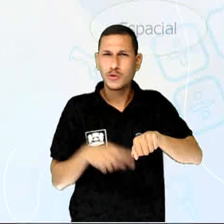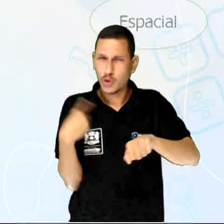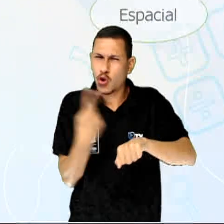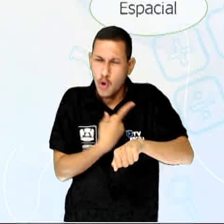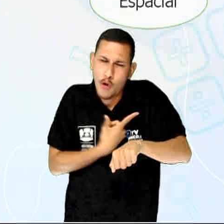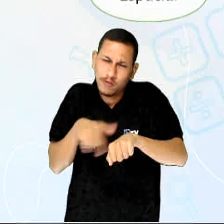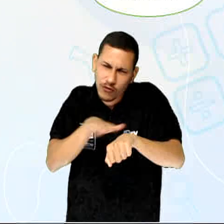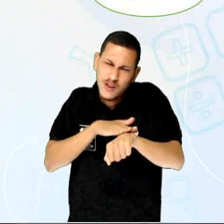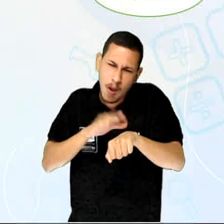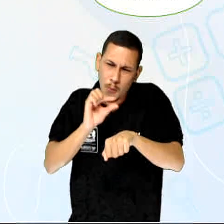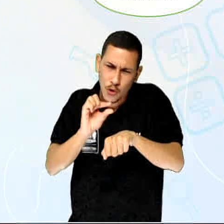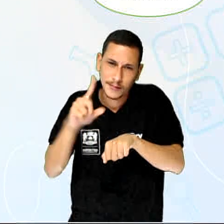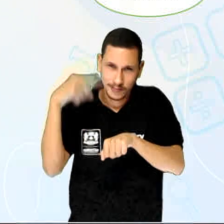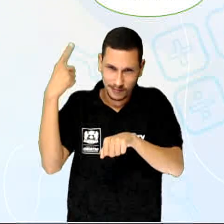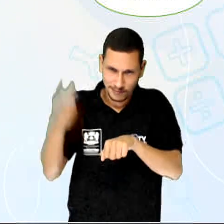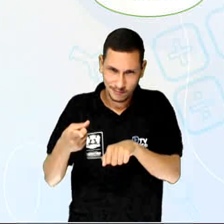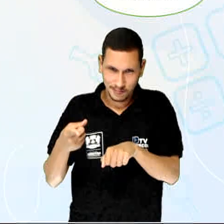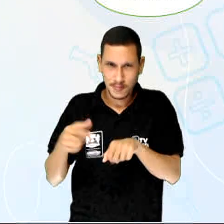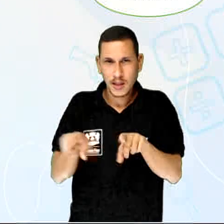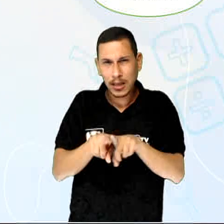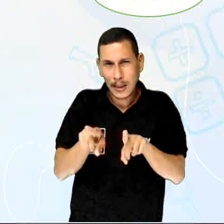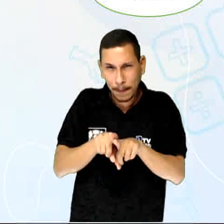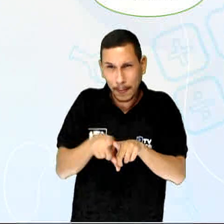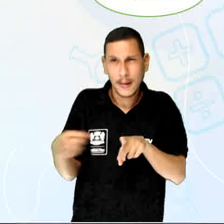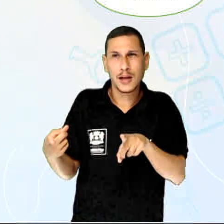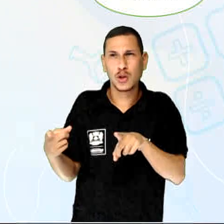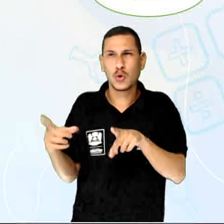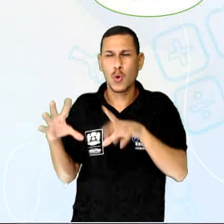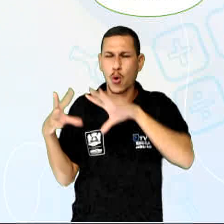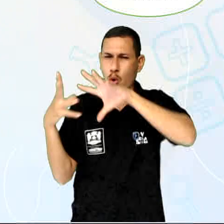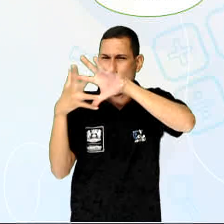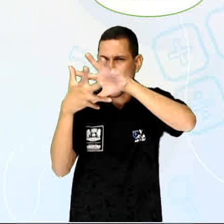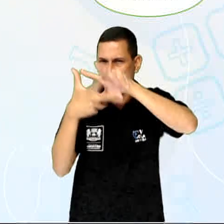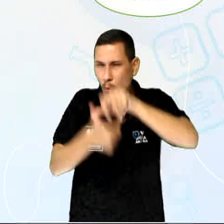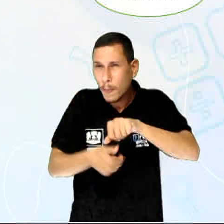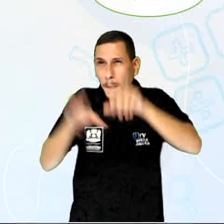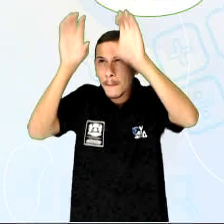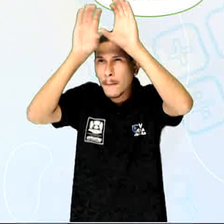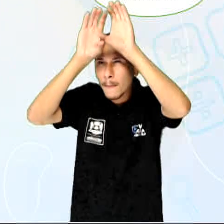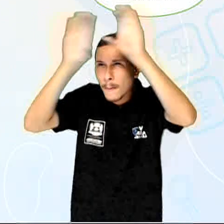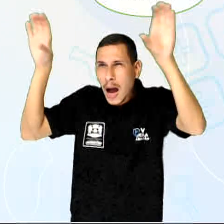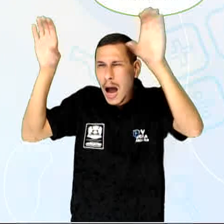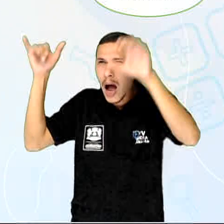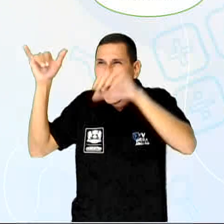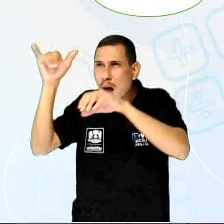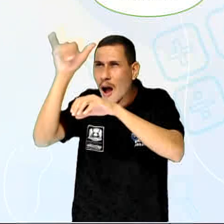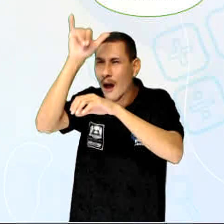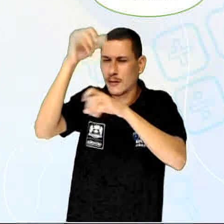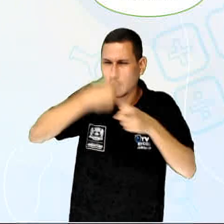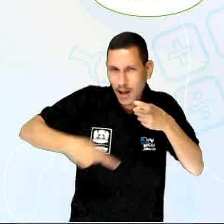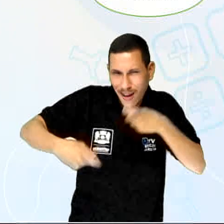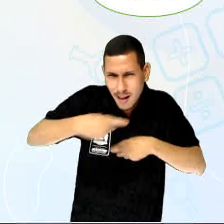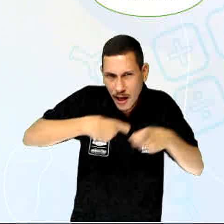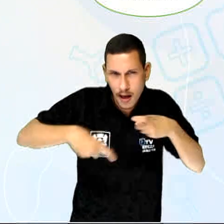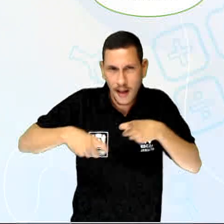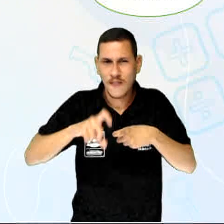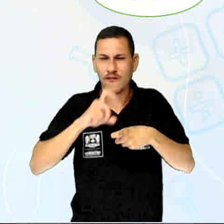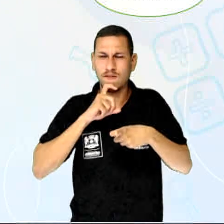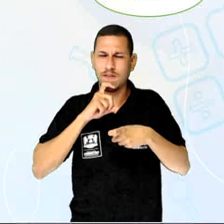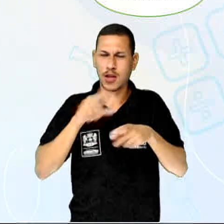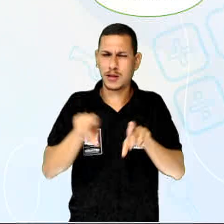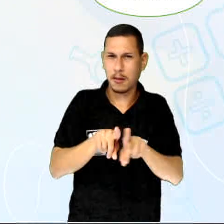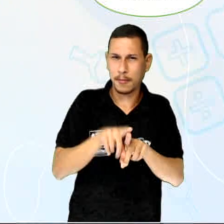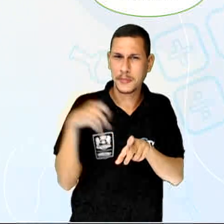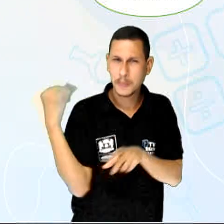disso. A questão espacial, né, durante o período da Guerra Fria, a corrida espacial foi